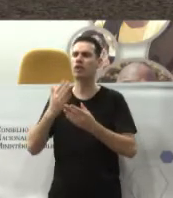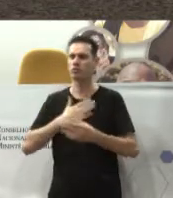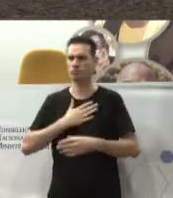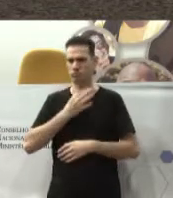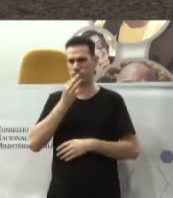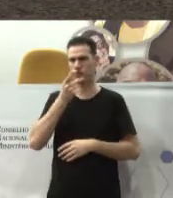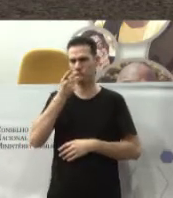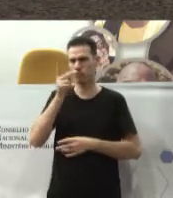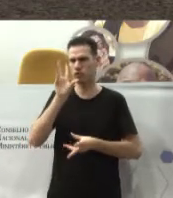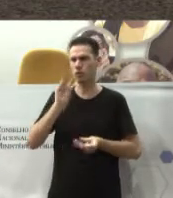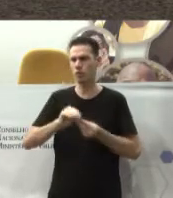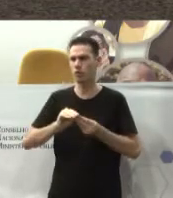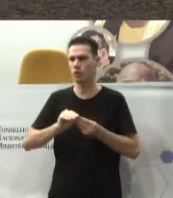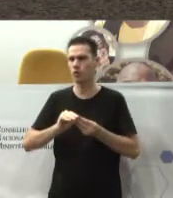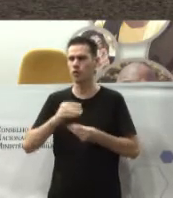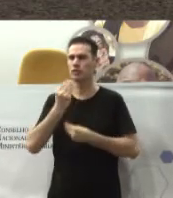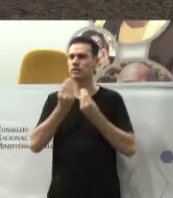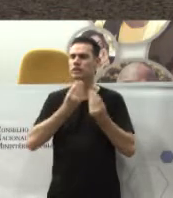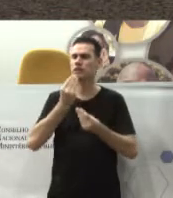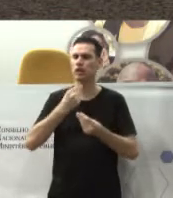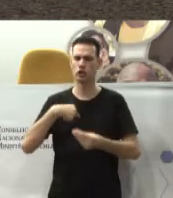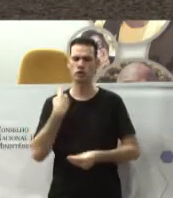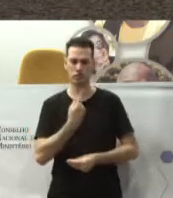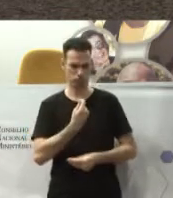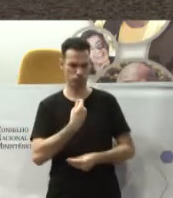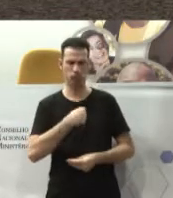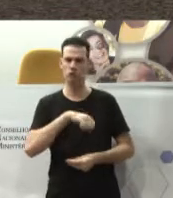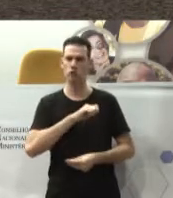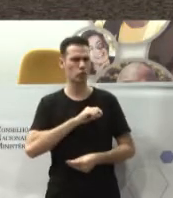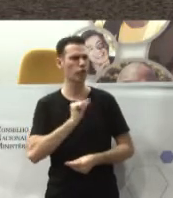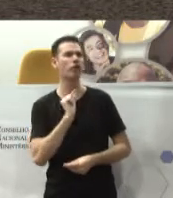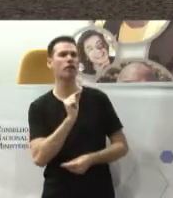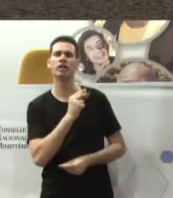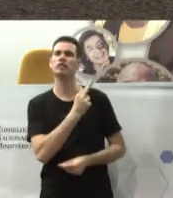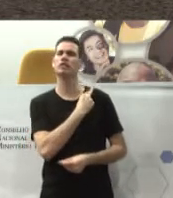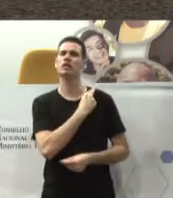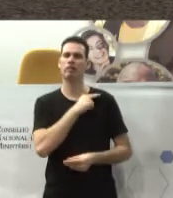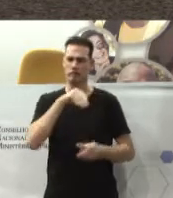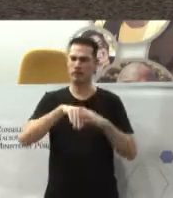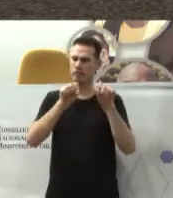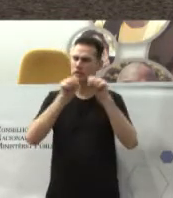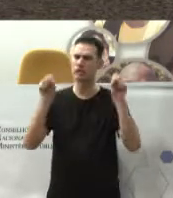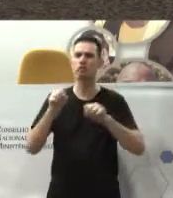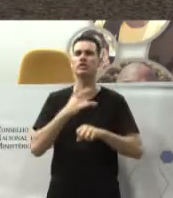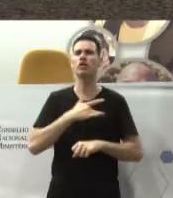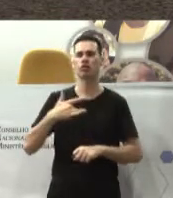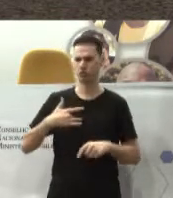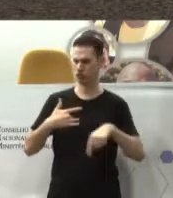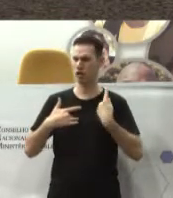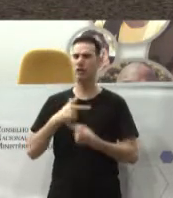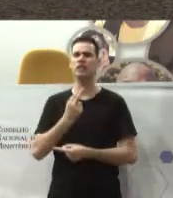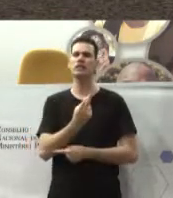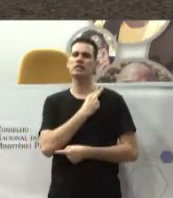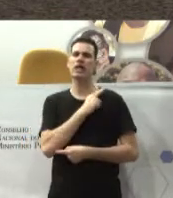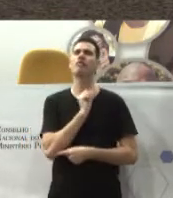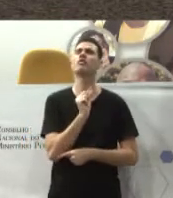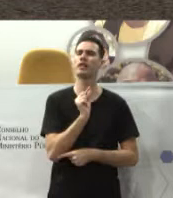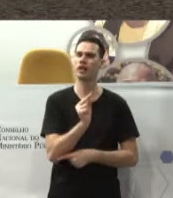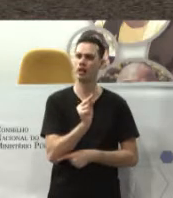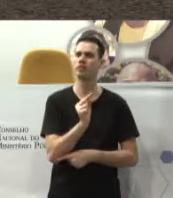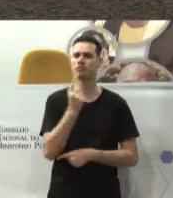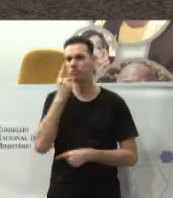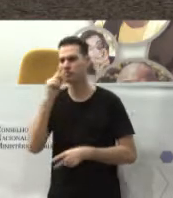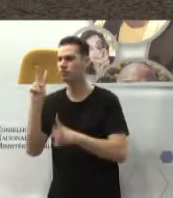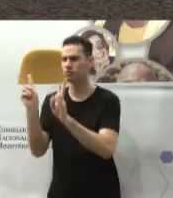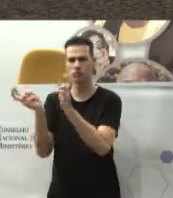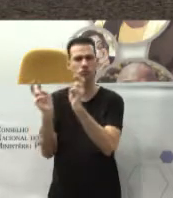rápida, propõe um olhar interno sobre quem somos na judicialização na saúde e as questões que precisamos discutir mais aprofundadamente para